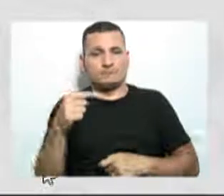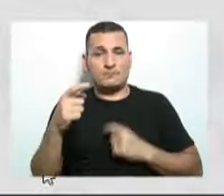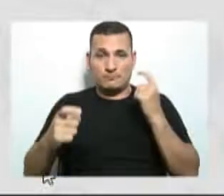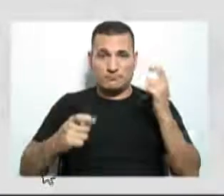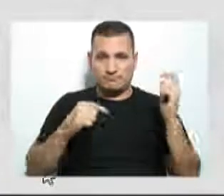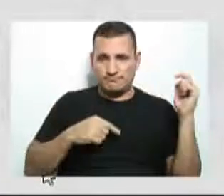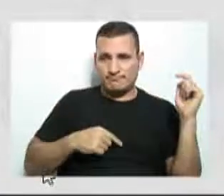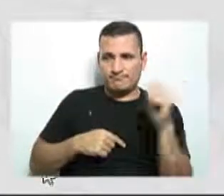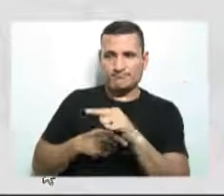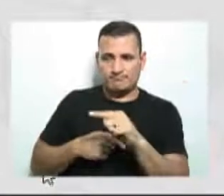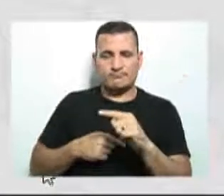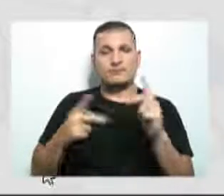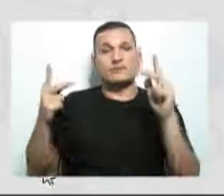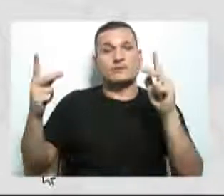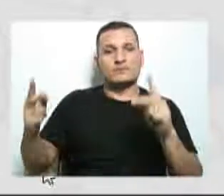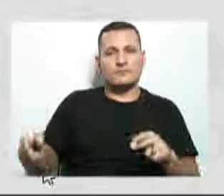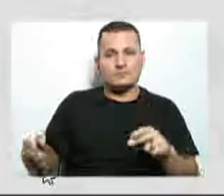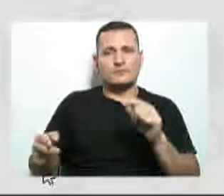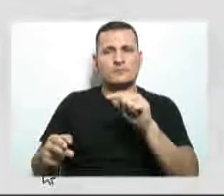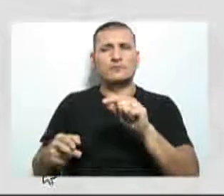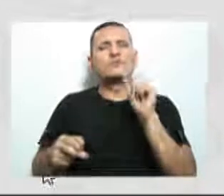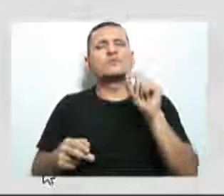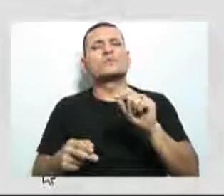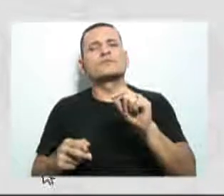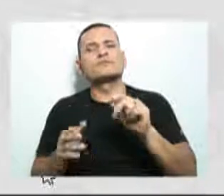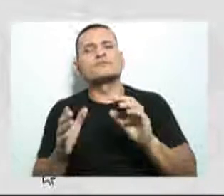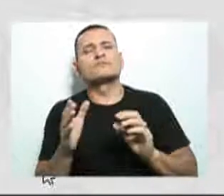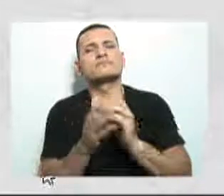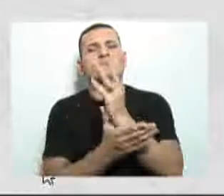Essa é a própria essência do quê? Do